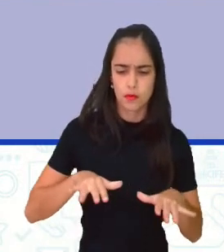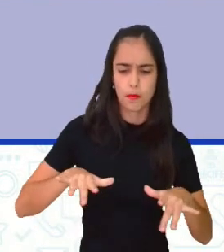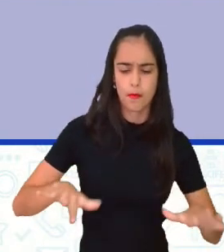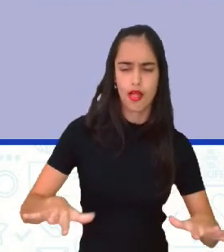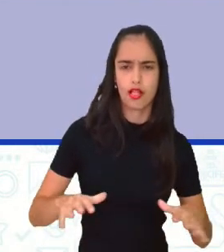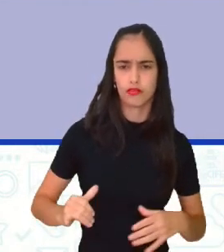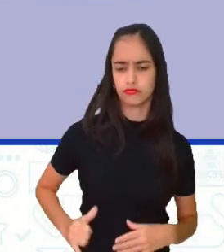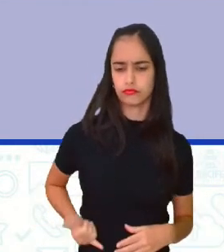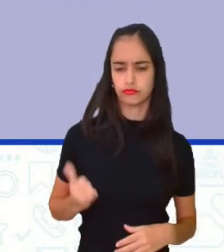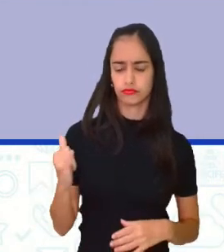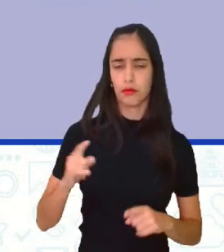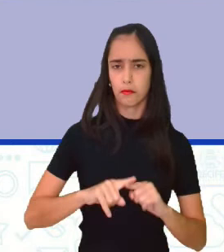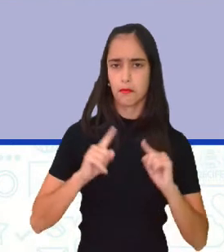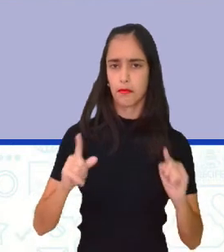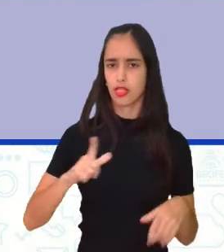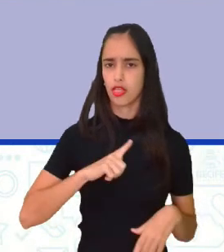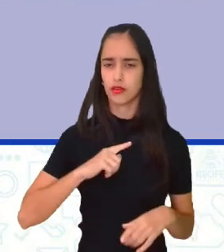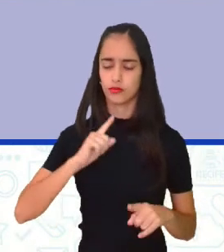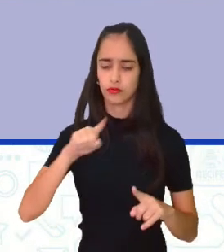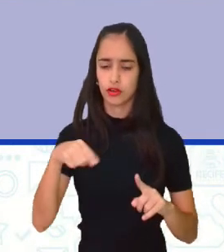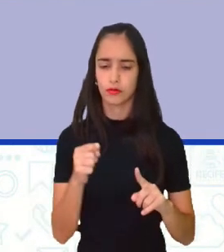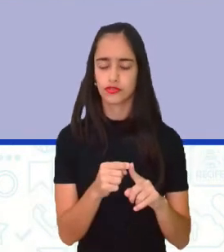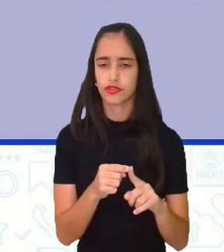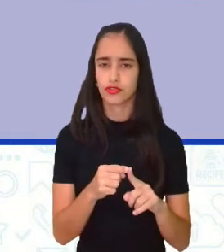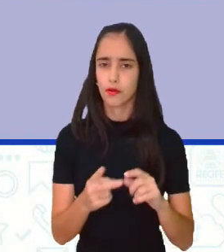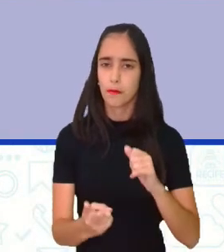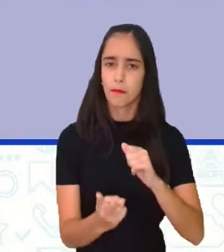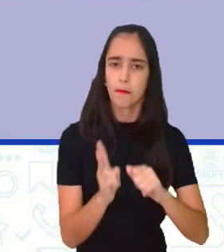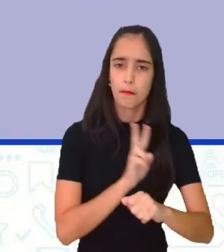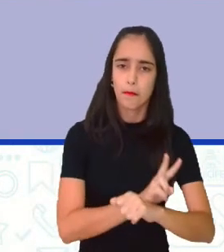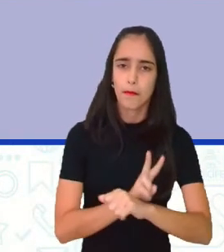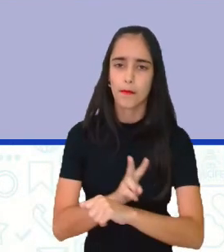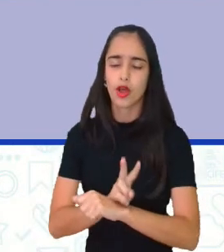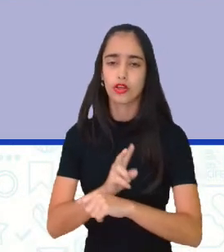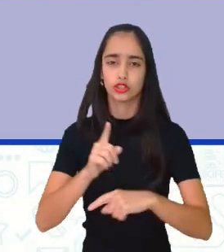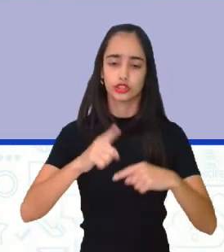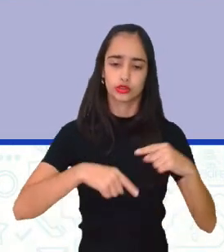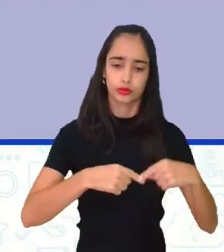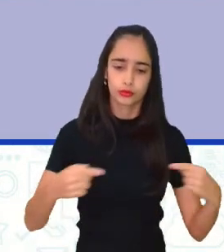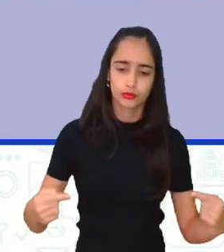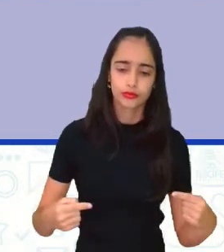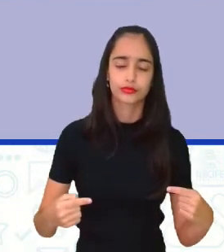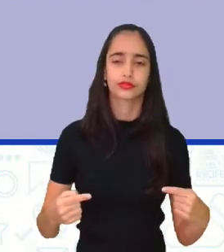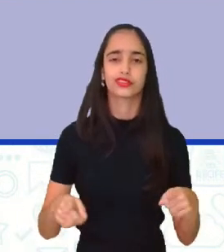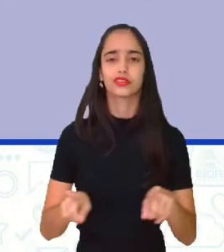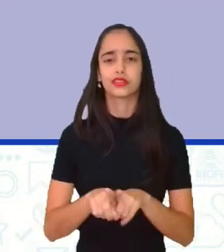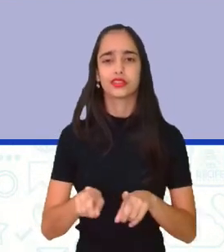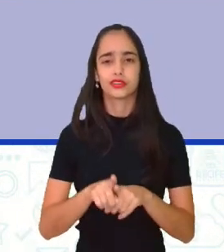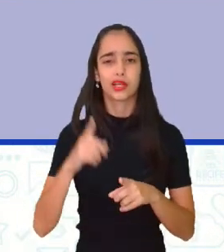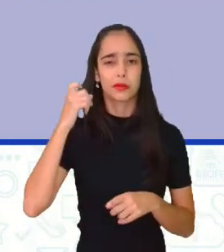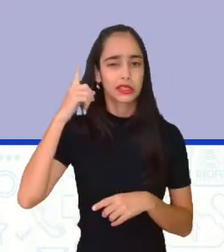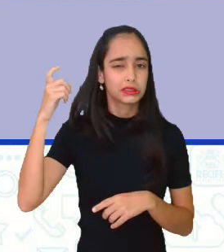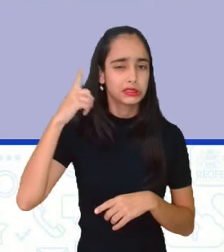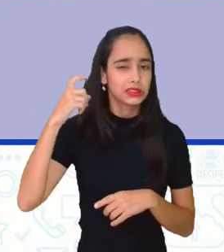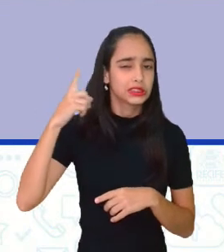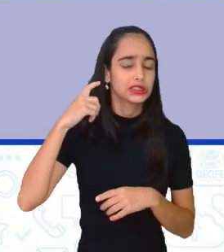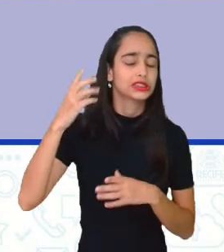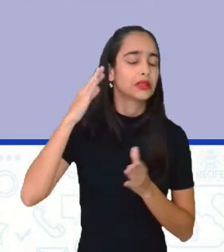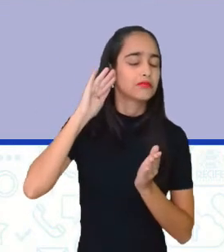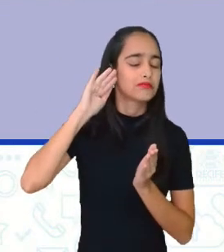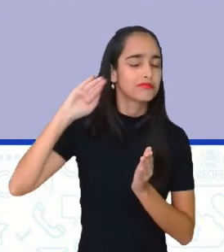ele tem a sua função também. Protege os aparelhos, elimina ruídos e garante que todos os